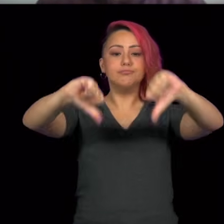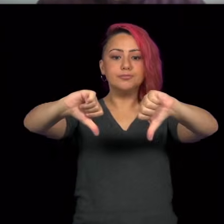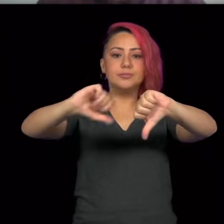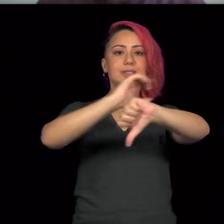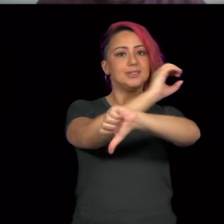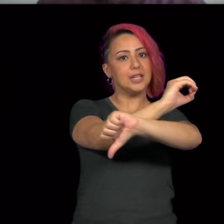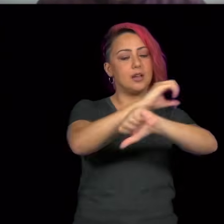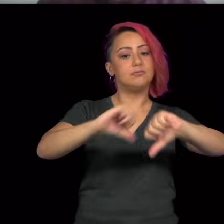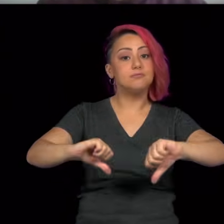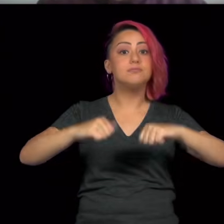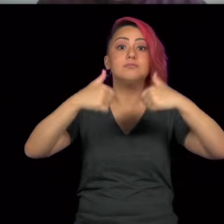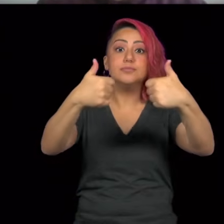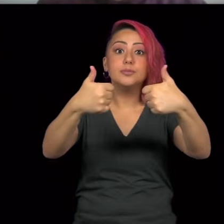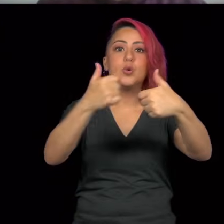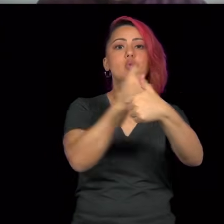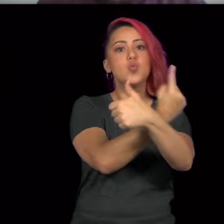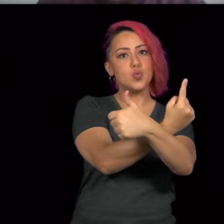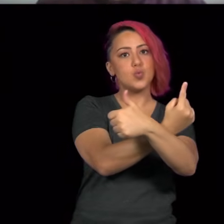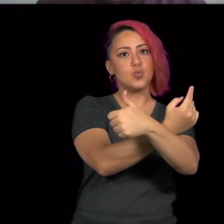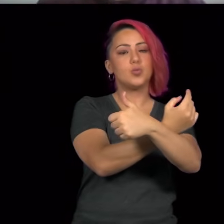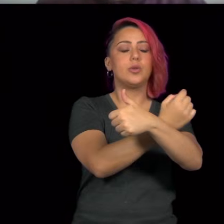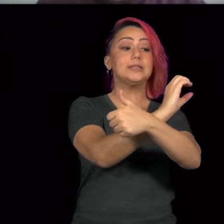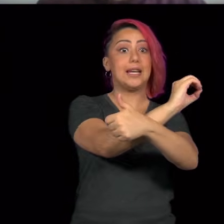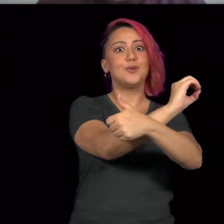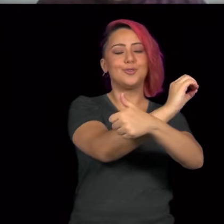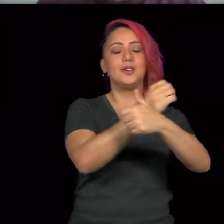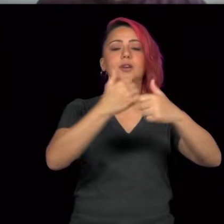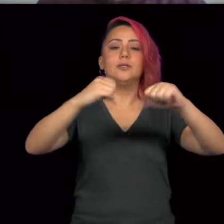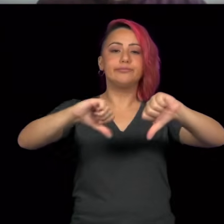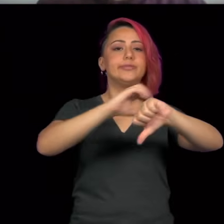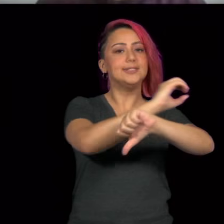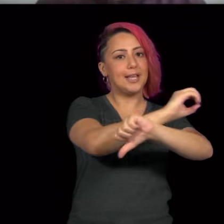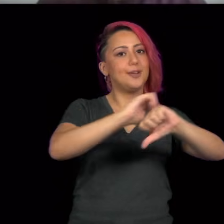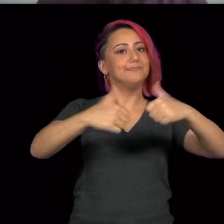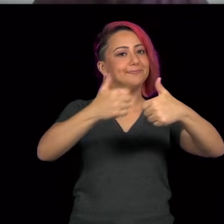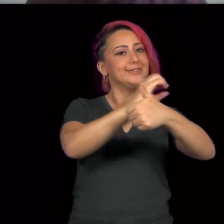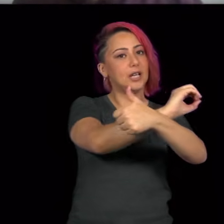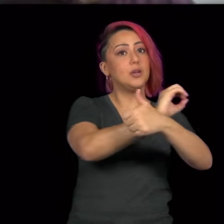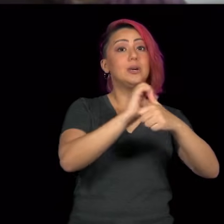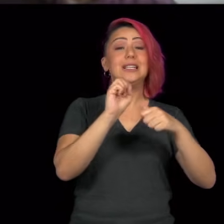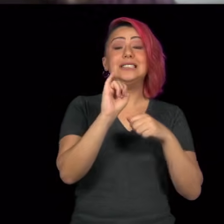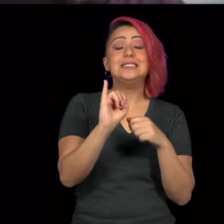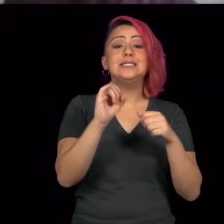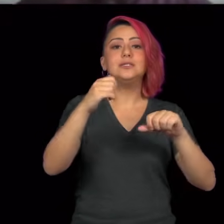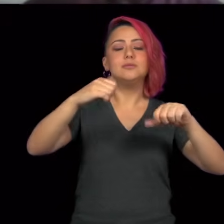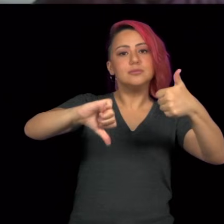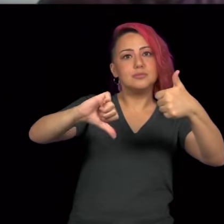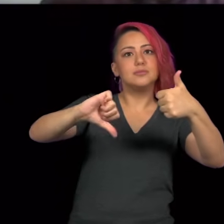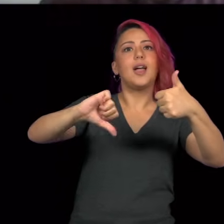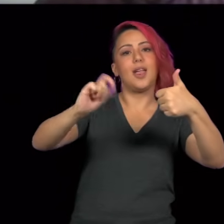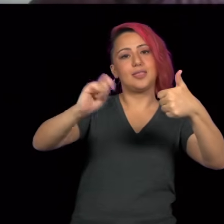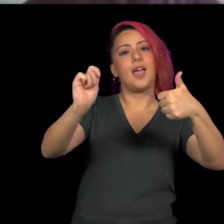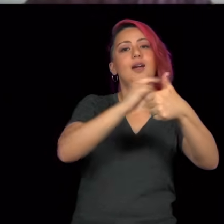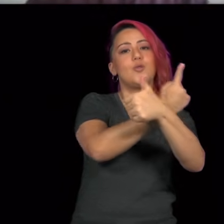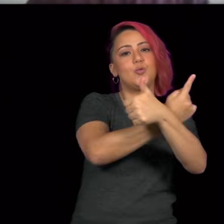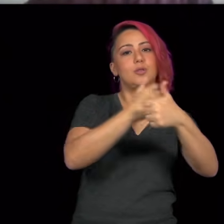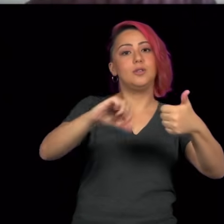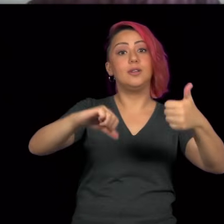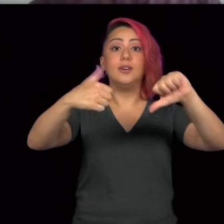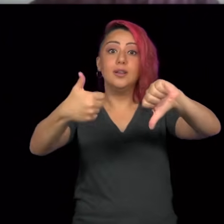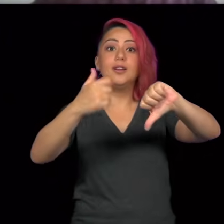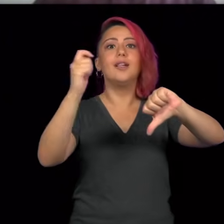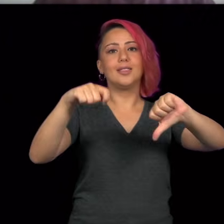de forma excluindo uma das opções. Você não vai poder ter ambas. Bom,